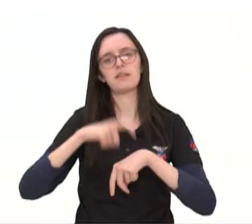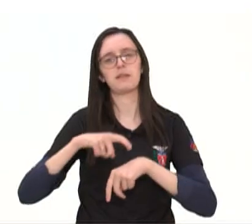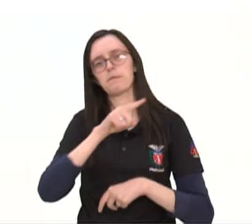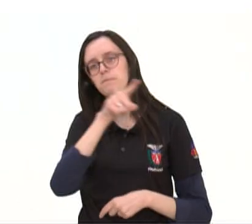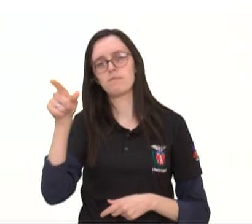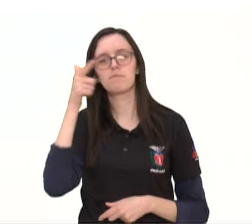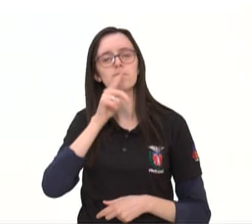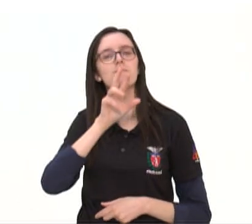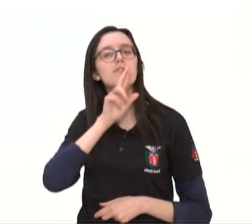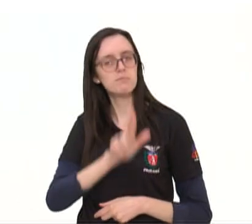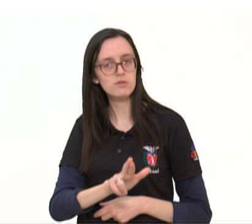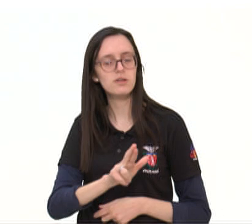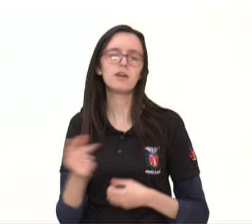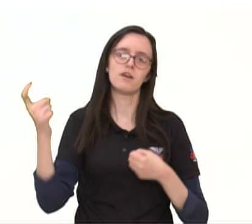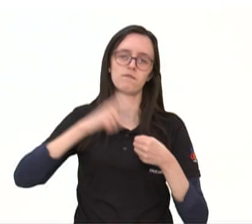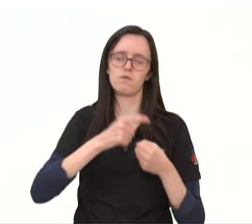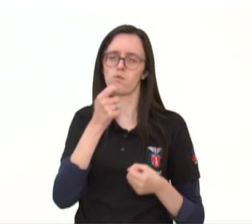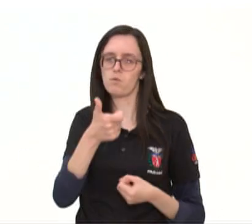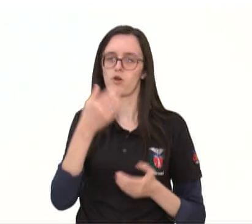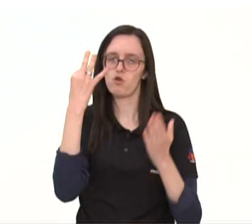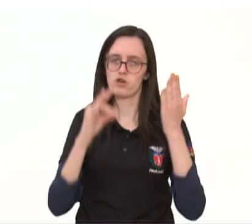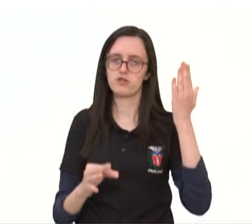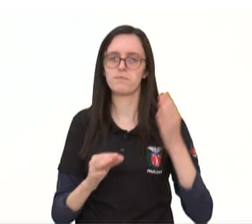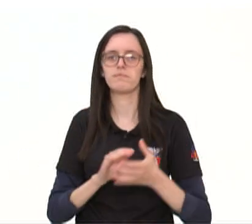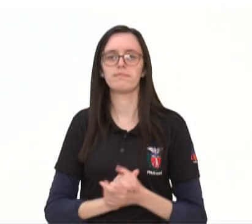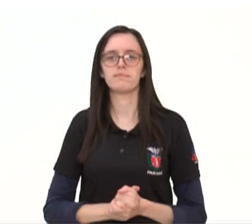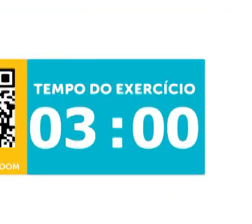para vocês responderem e volto já para corrigir.